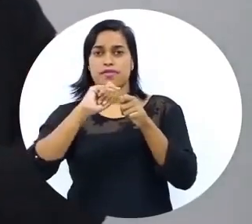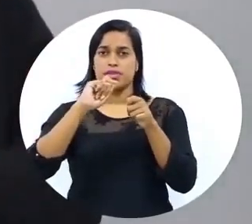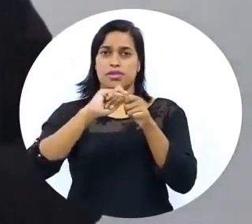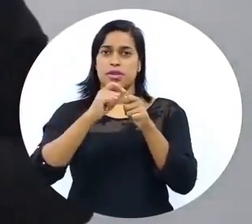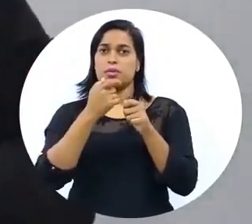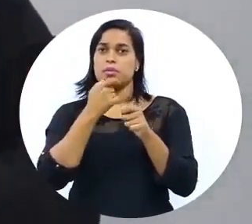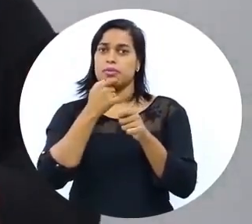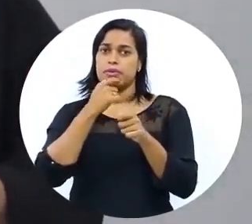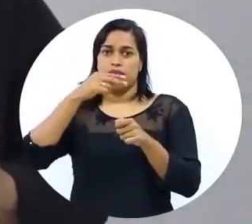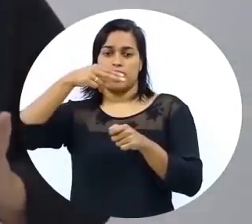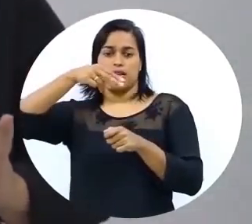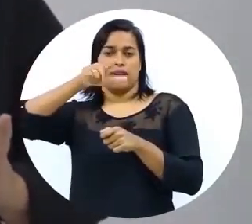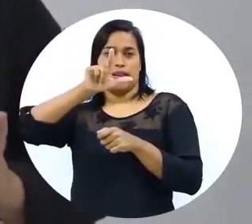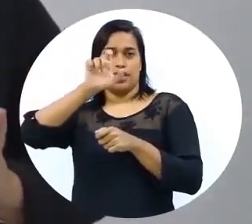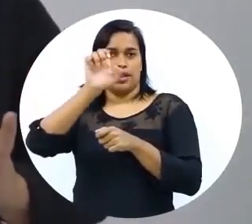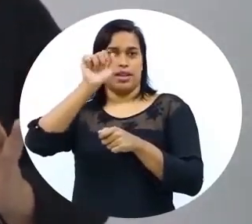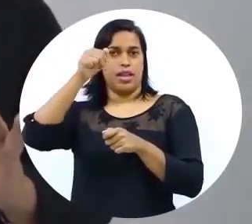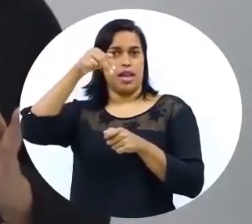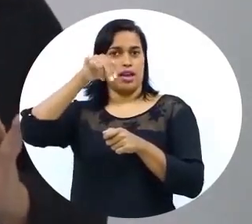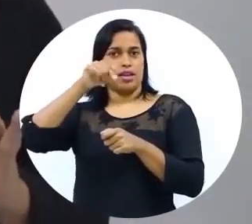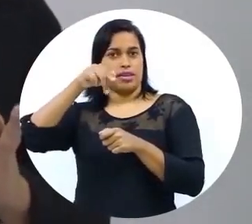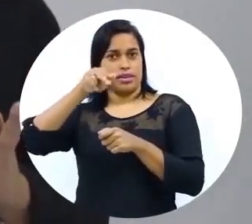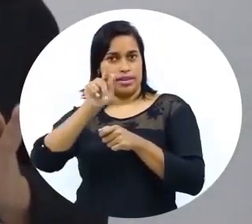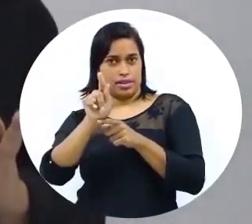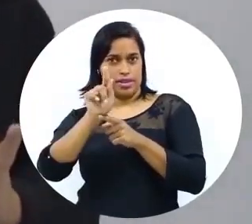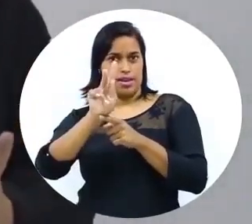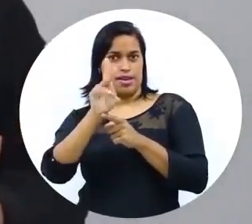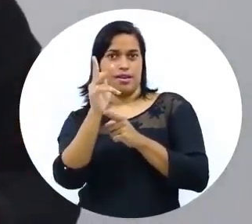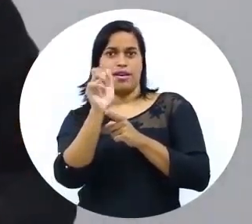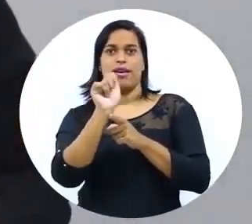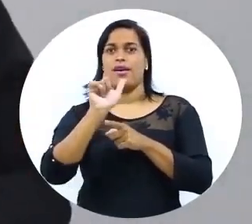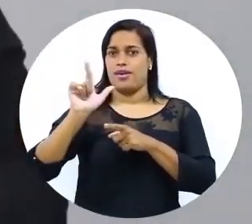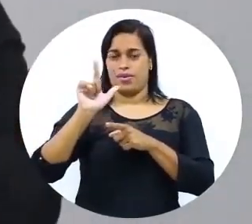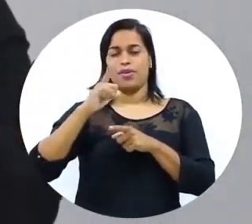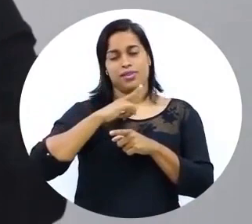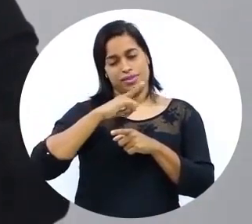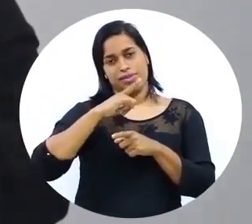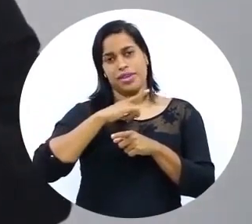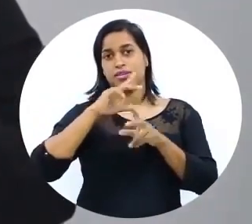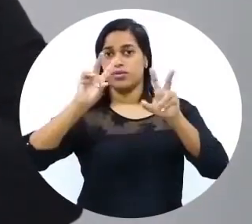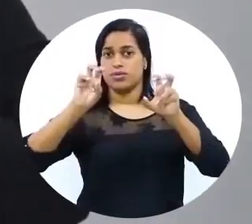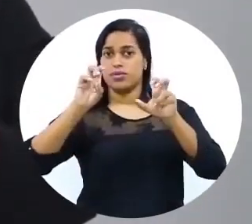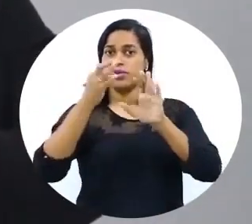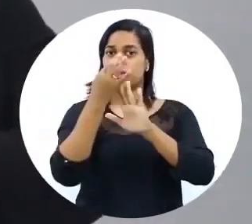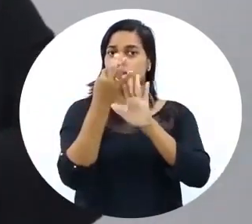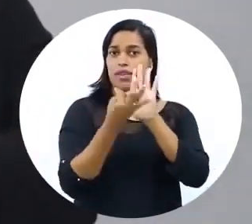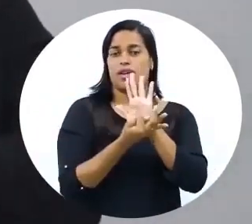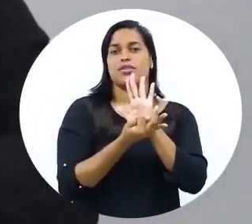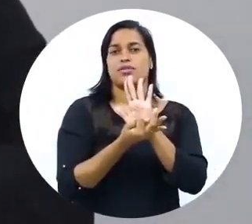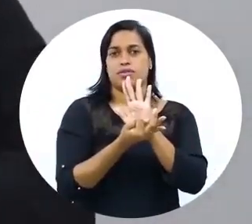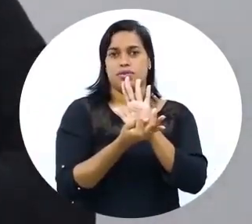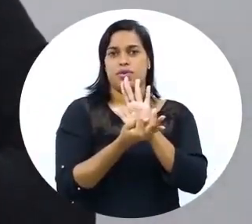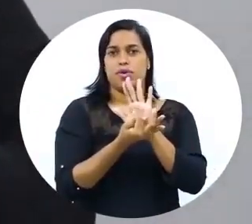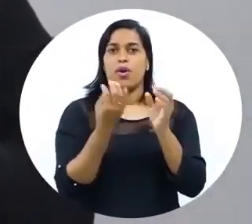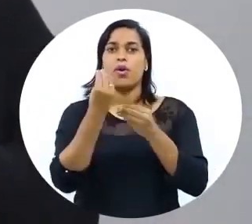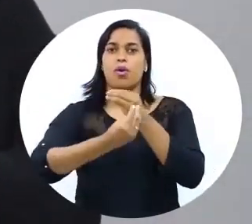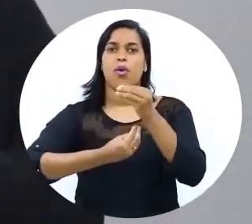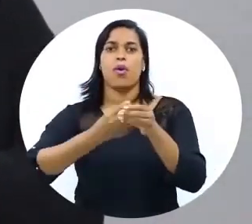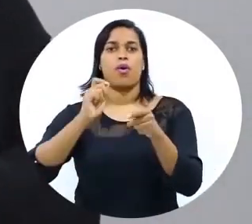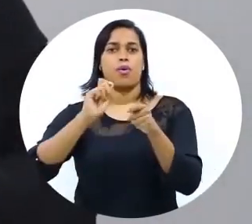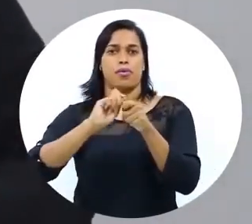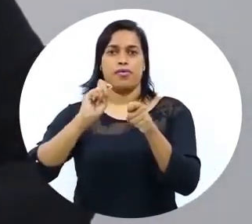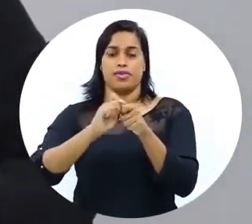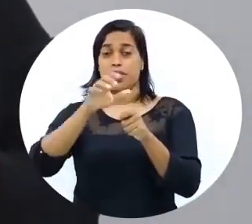learning how. O que é isso? Está aqui na tela também, tem no seu texto. O que você vai, como fazer,